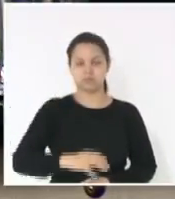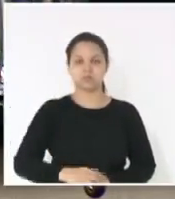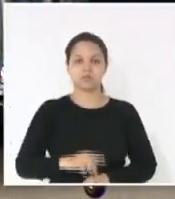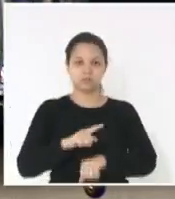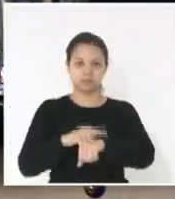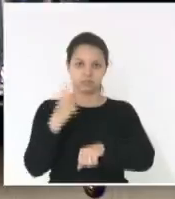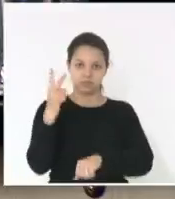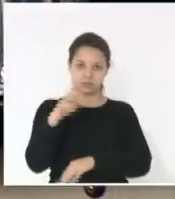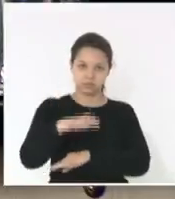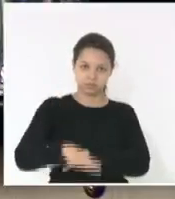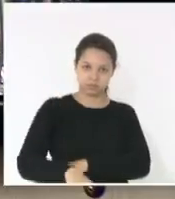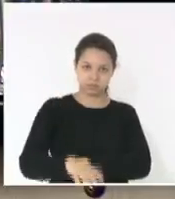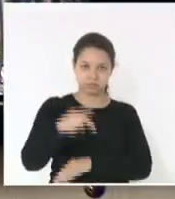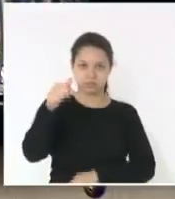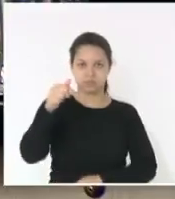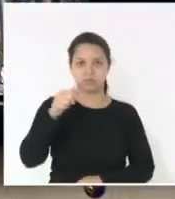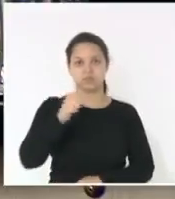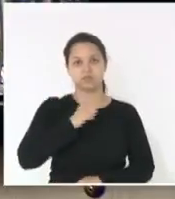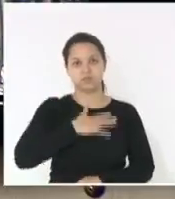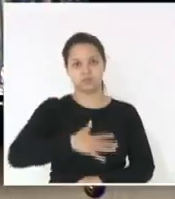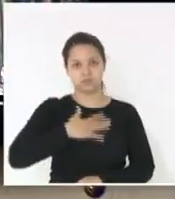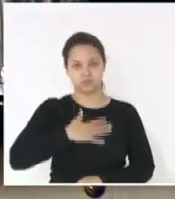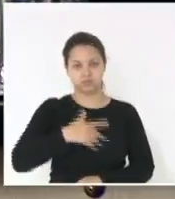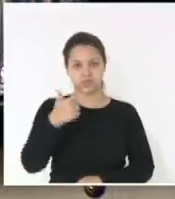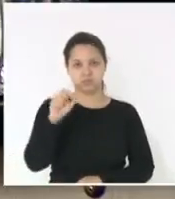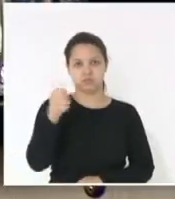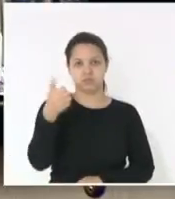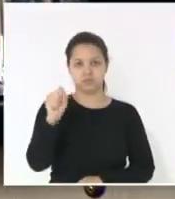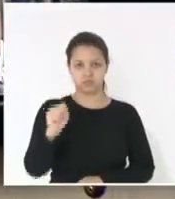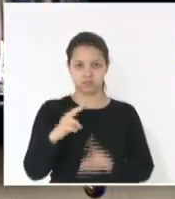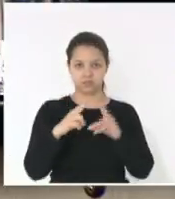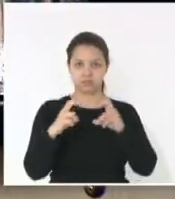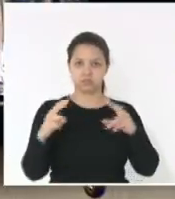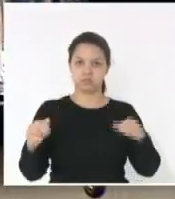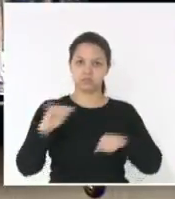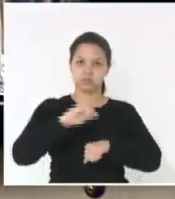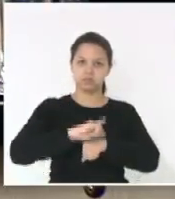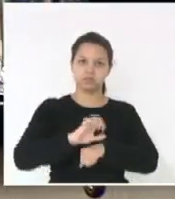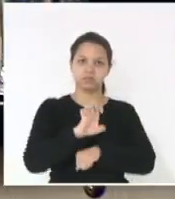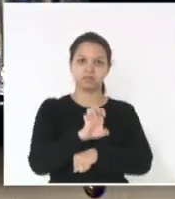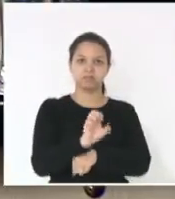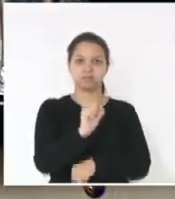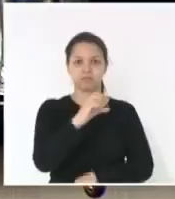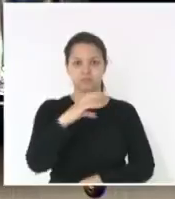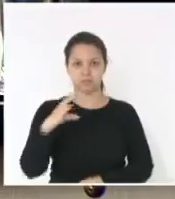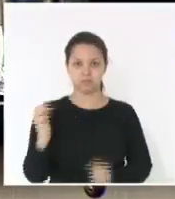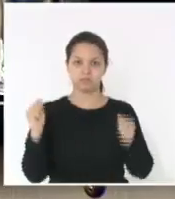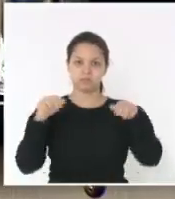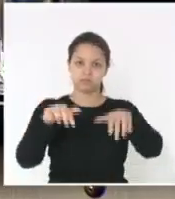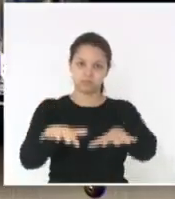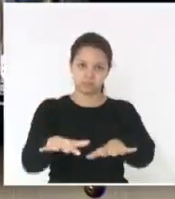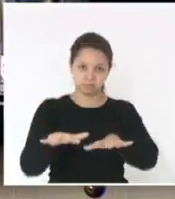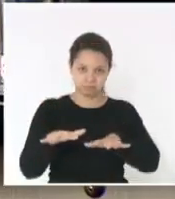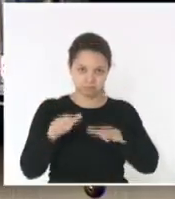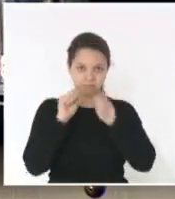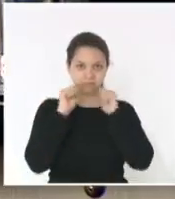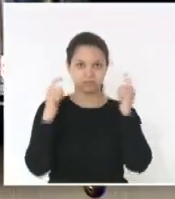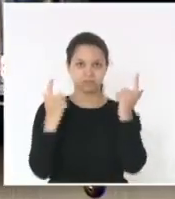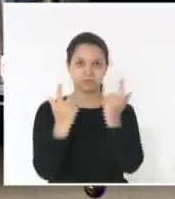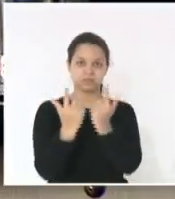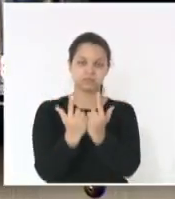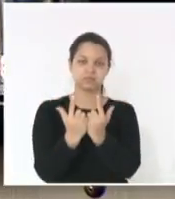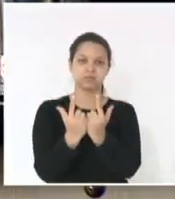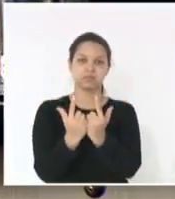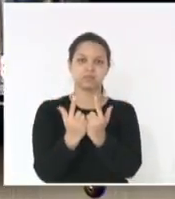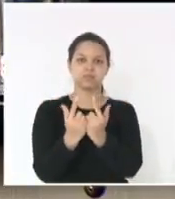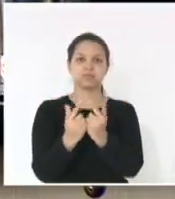horas do dia 7 de agosto do ano 2018, nessa cidade, em Florianópolis, capital do estado de Santa Catarina, reuniu-se a Assembleia Legislativa